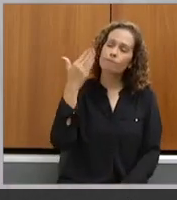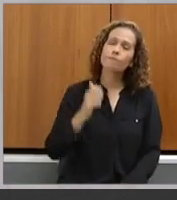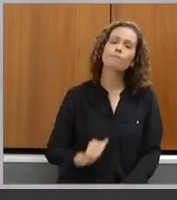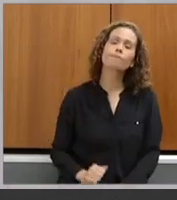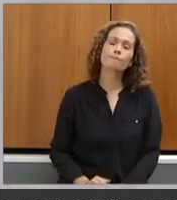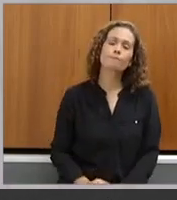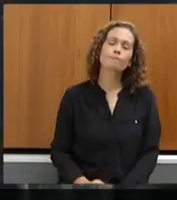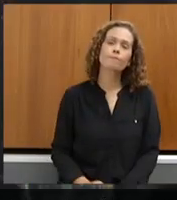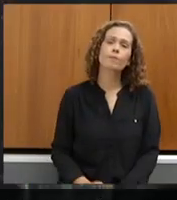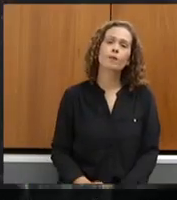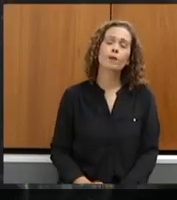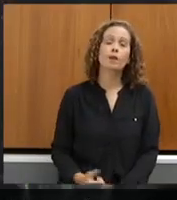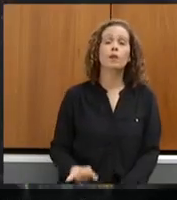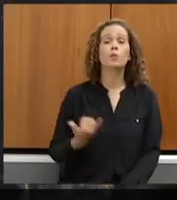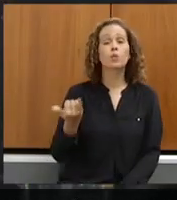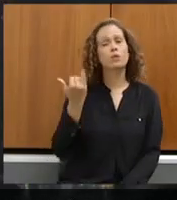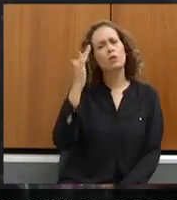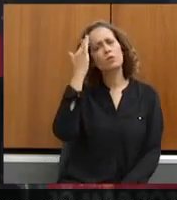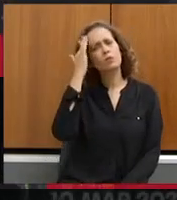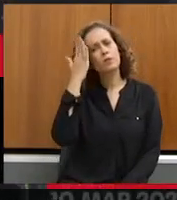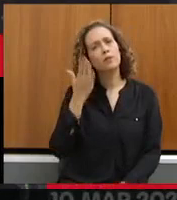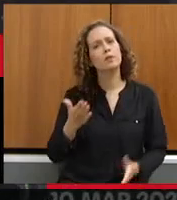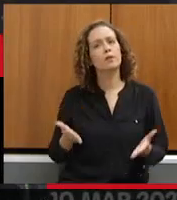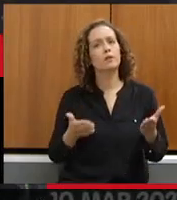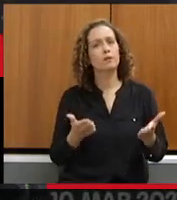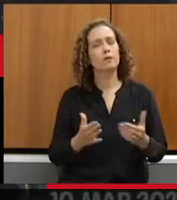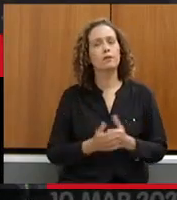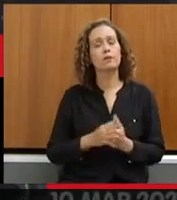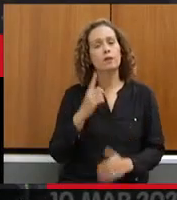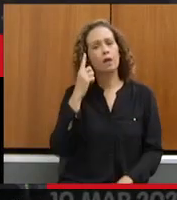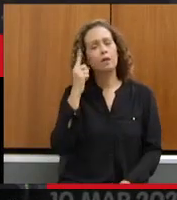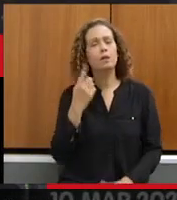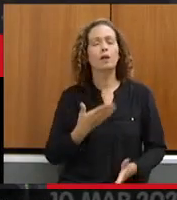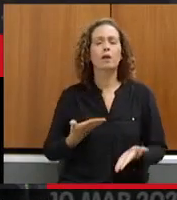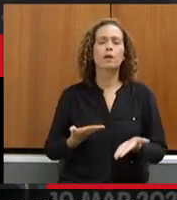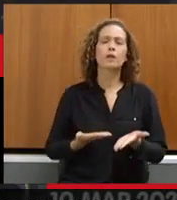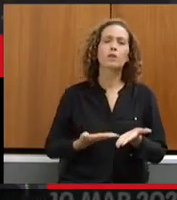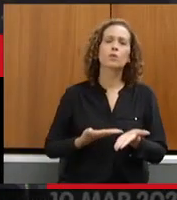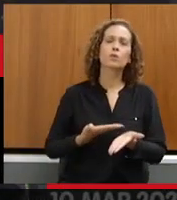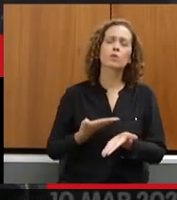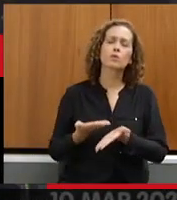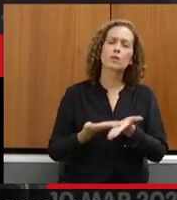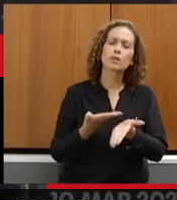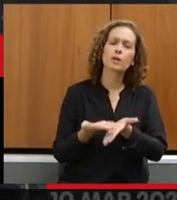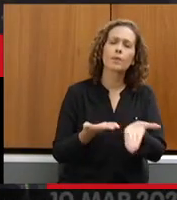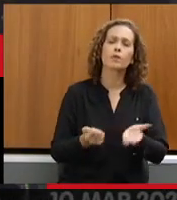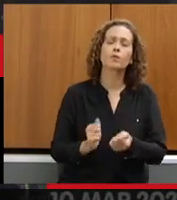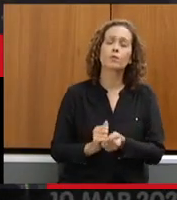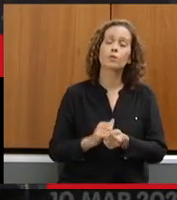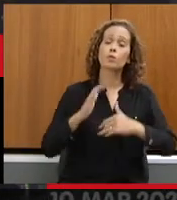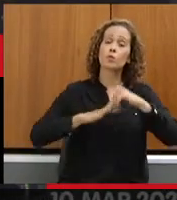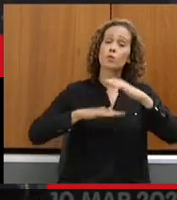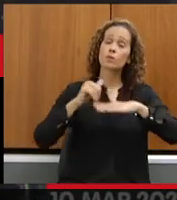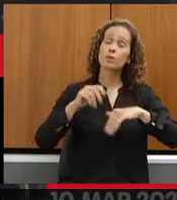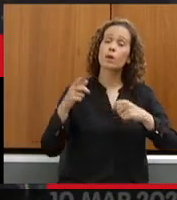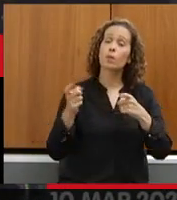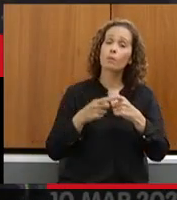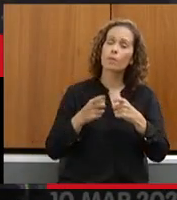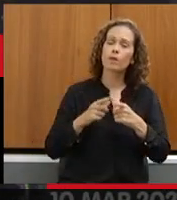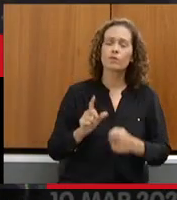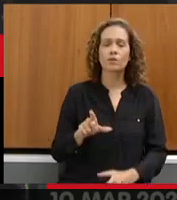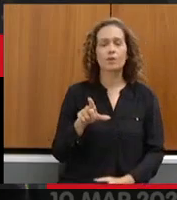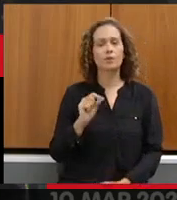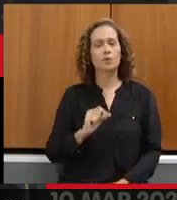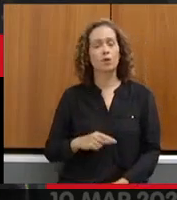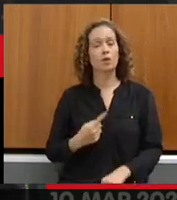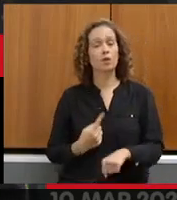muito importante entender justamente isso seja a ideia do tratamento quem escolhe tratamento ou é o profissional médico no momento da